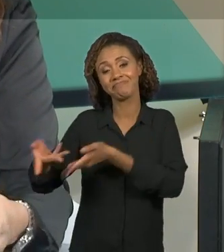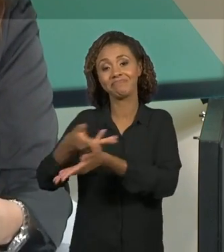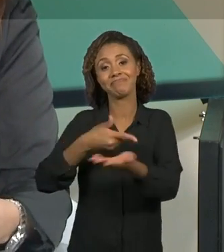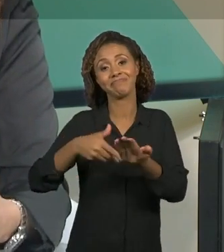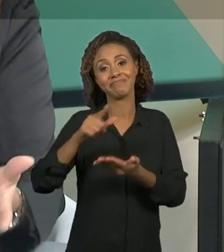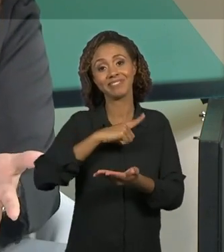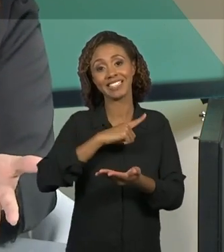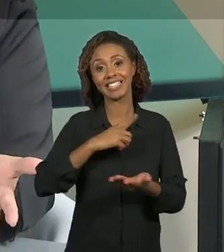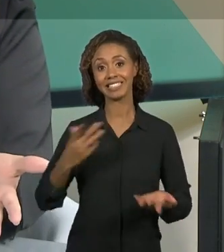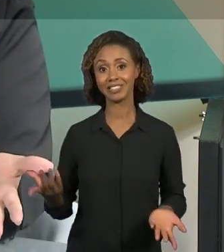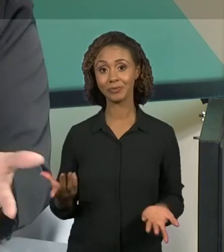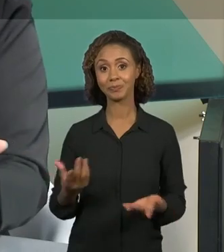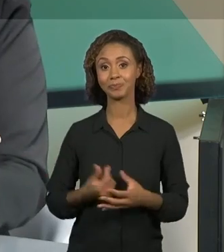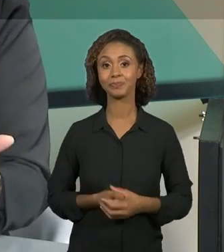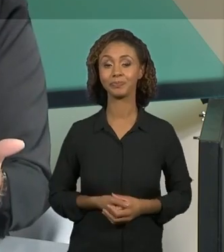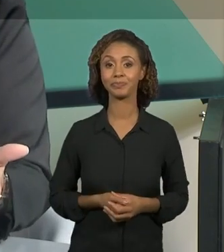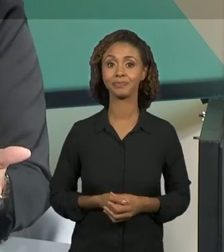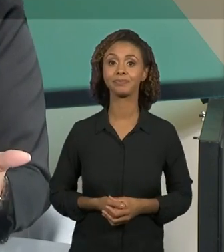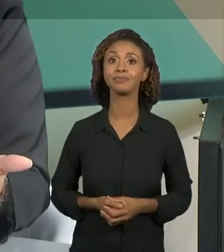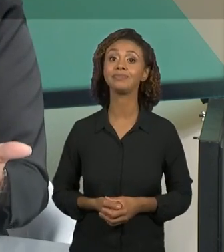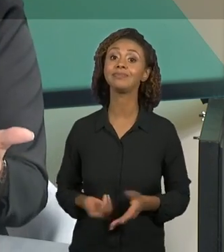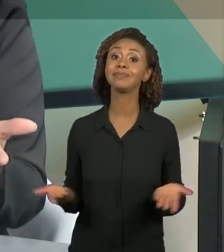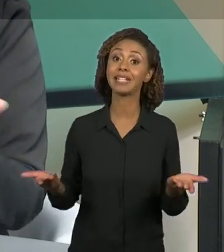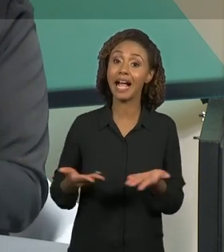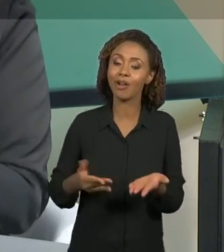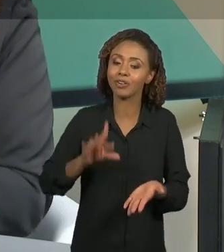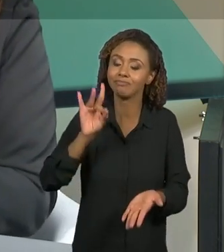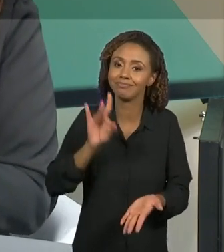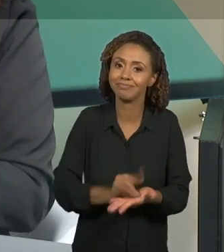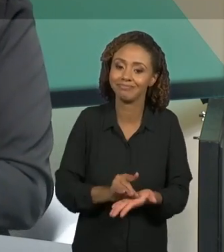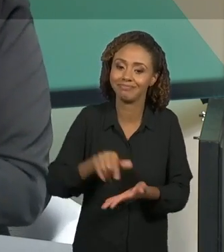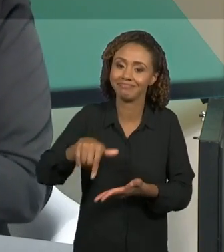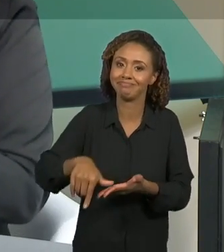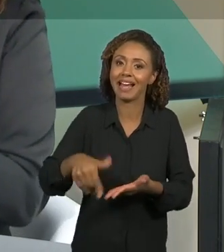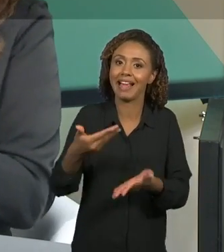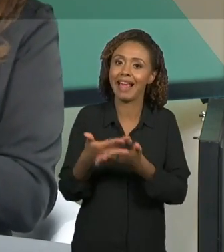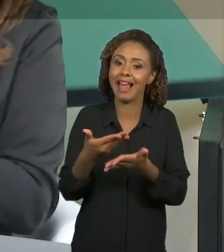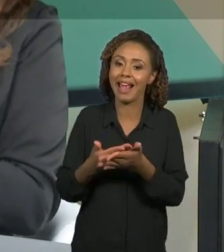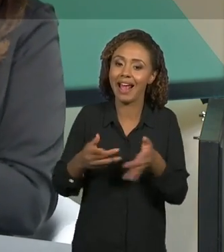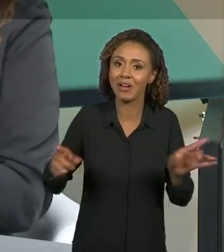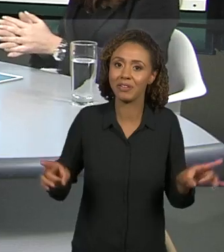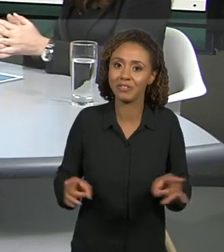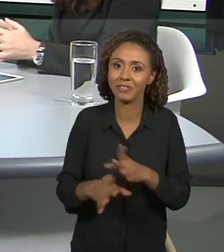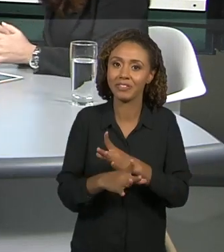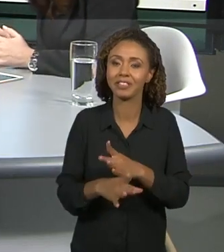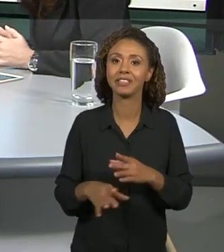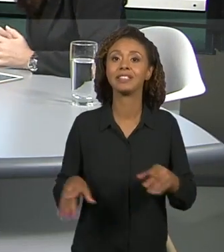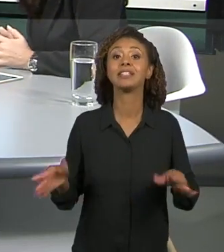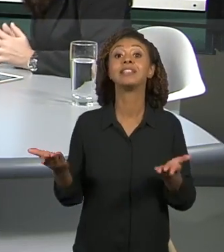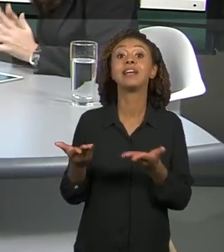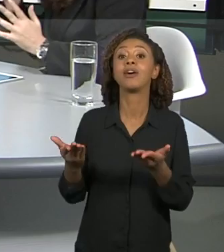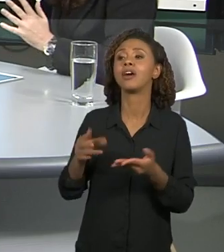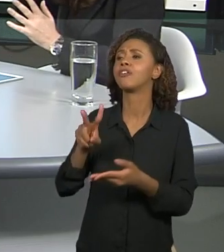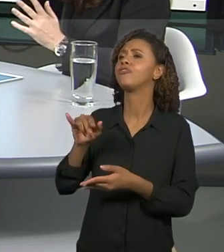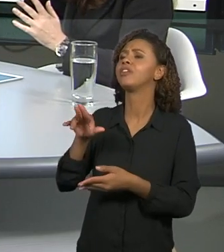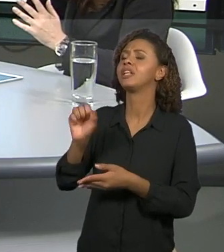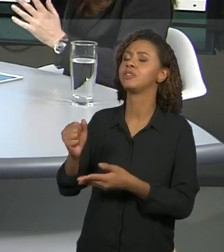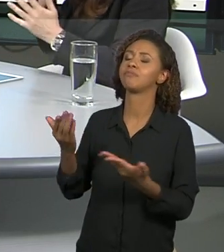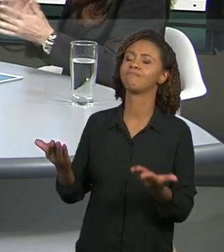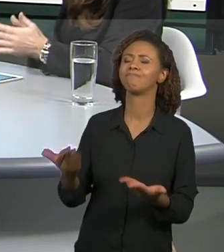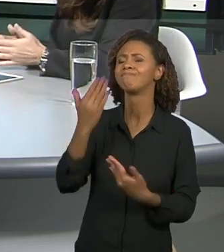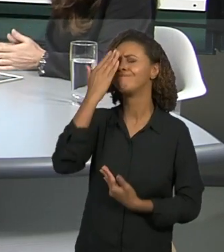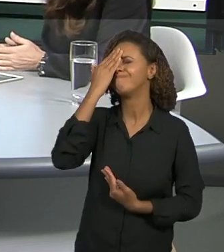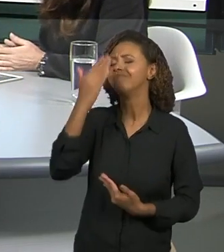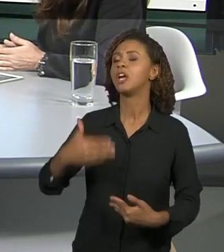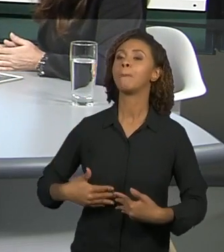interação tá então agora a gente de fato vai encerrar e aí eu vou falar um pouquinho com vinícius vinícius para mim